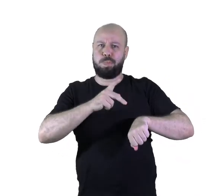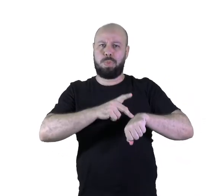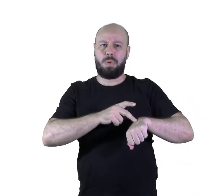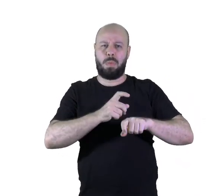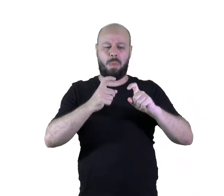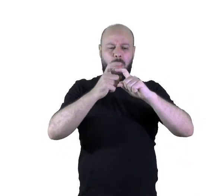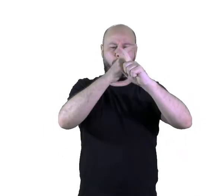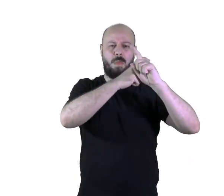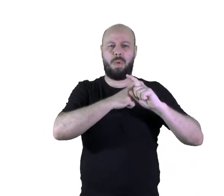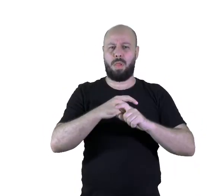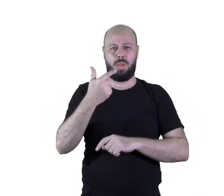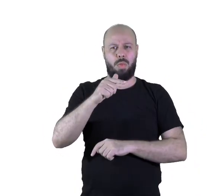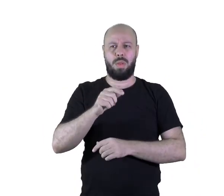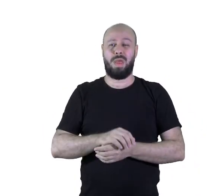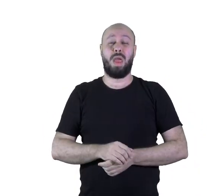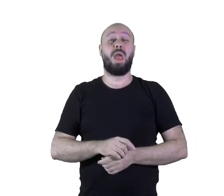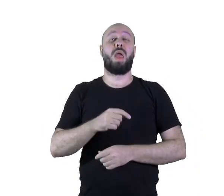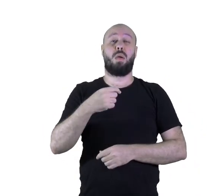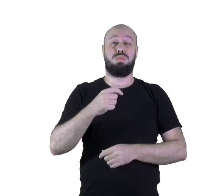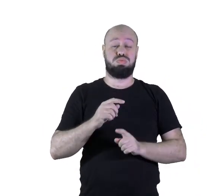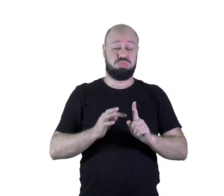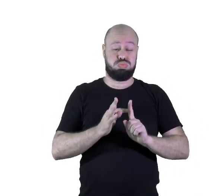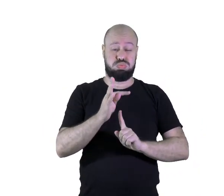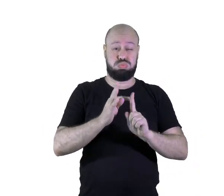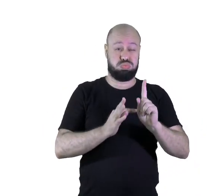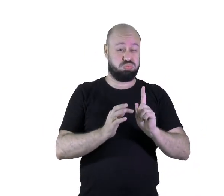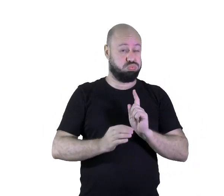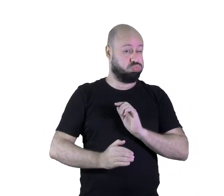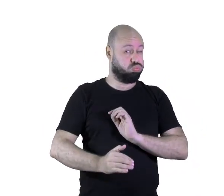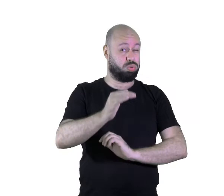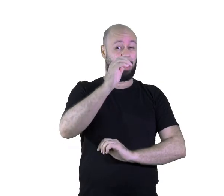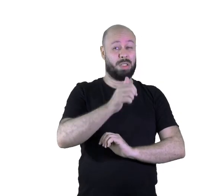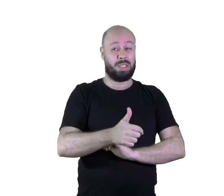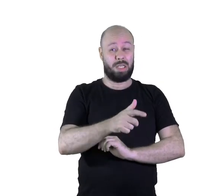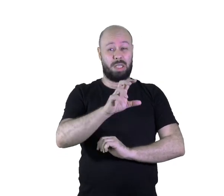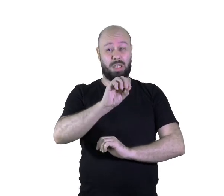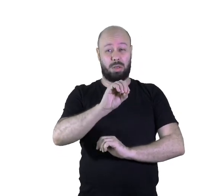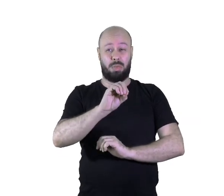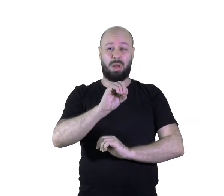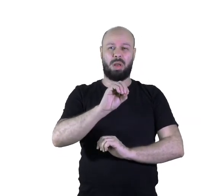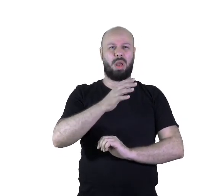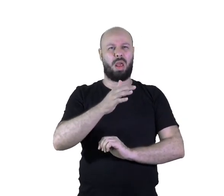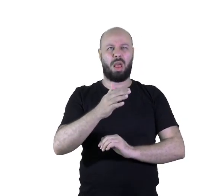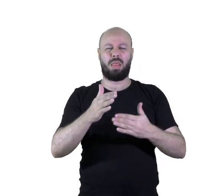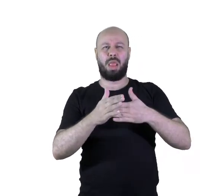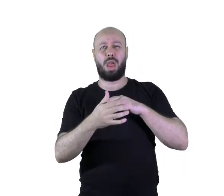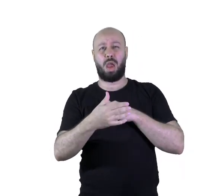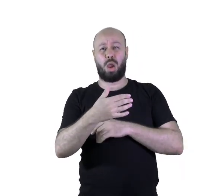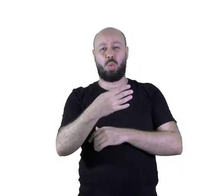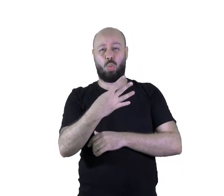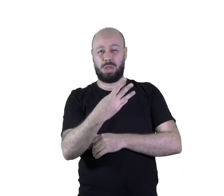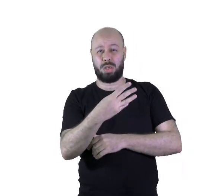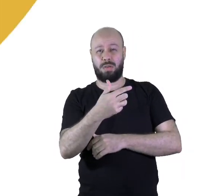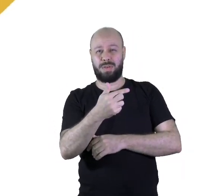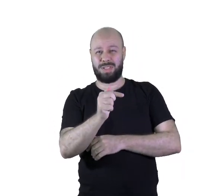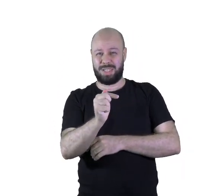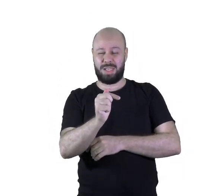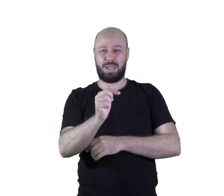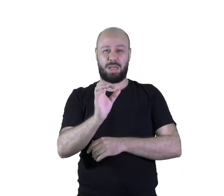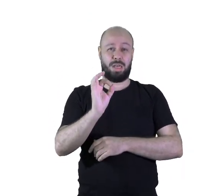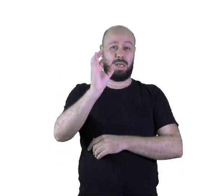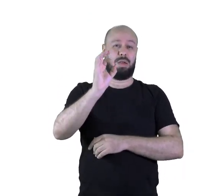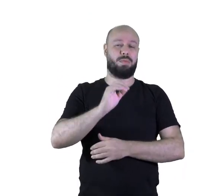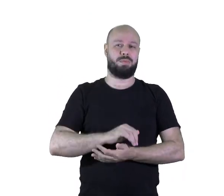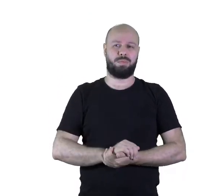e a temperatura dele lá é muito alta, de 150 a 427 graus. Você